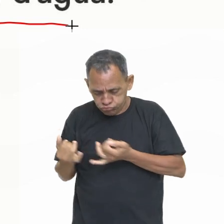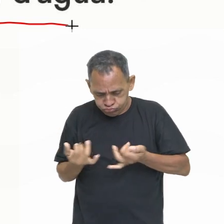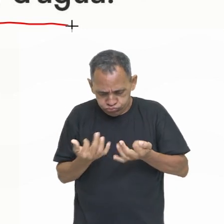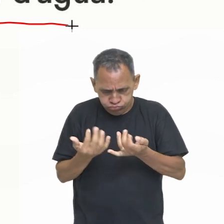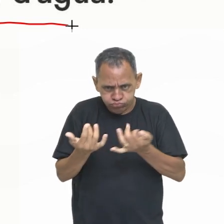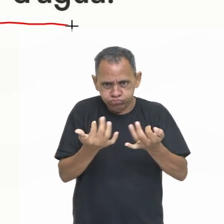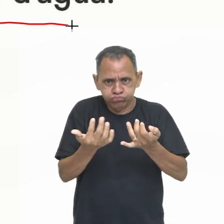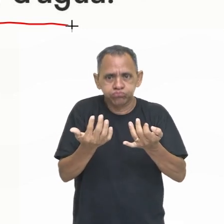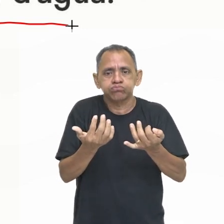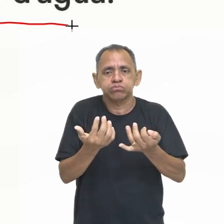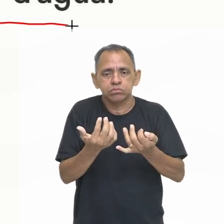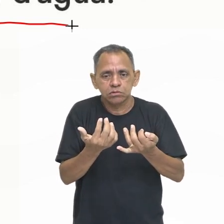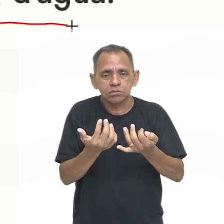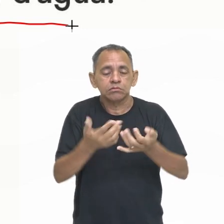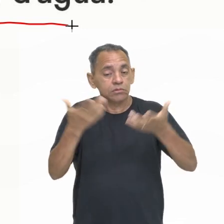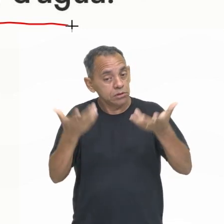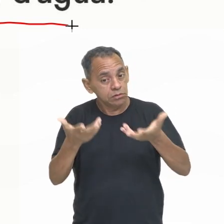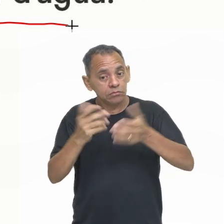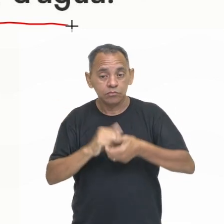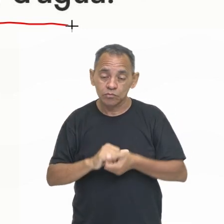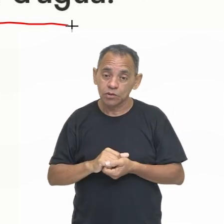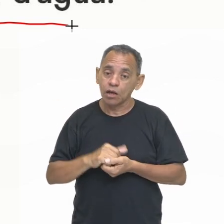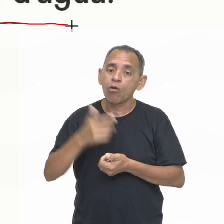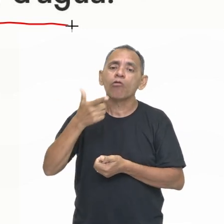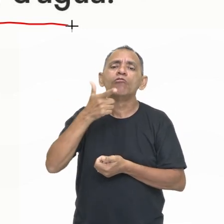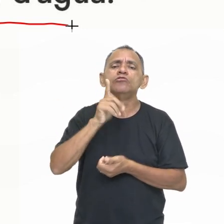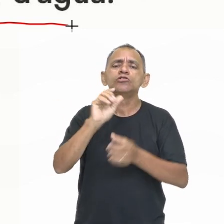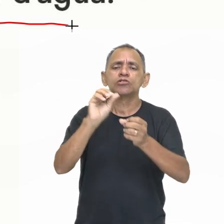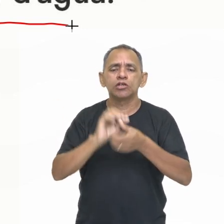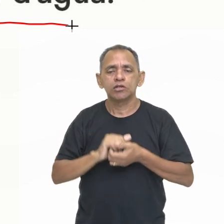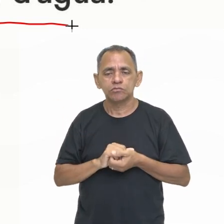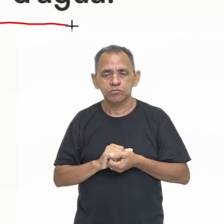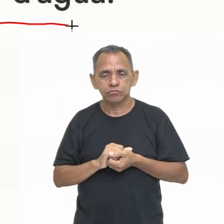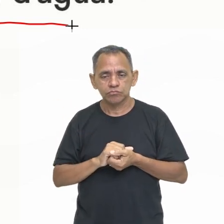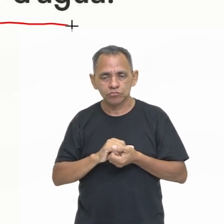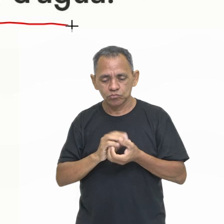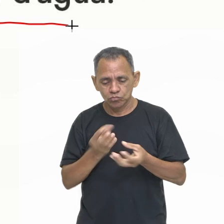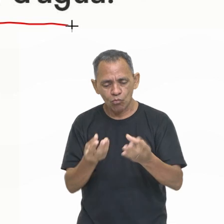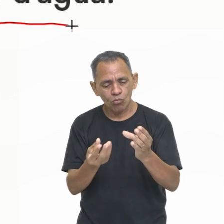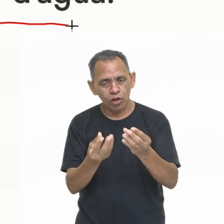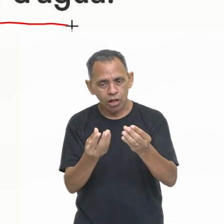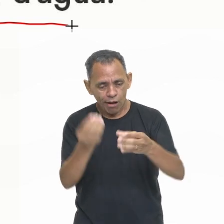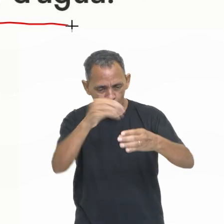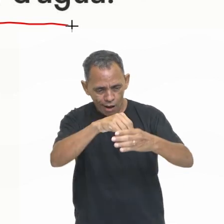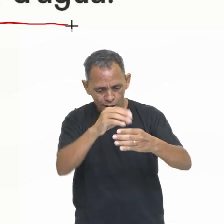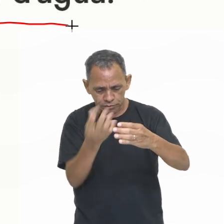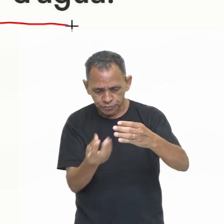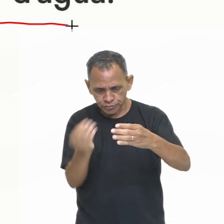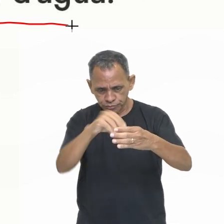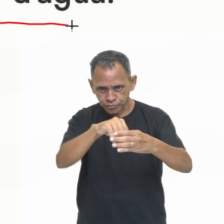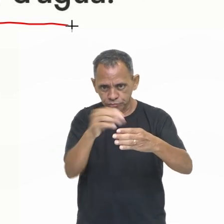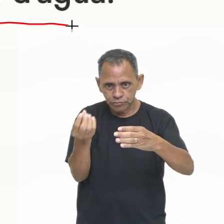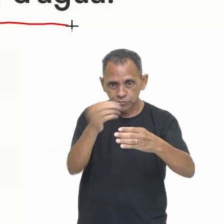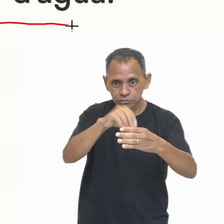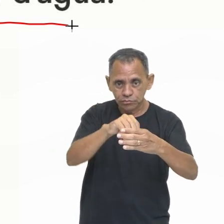Urey, eles conseguiram colocar isso dentro de um instrumento e dentro do laboratório.